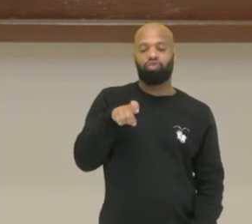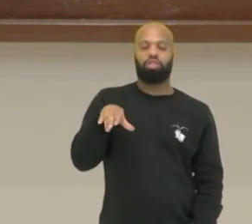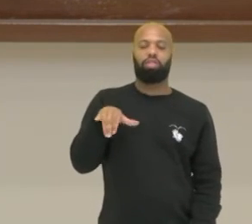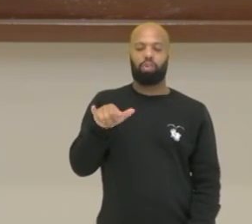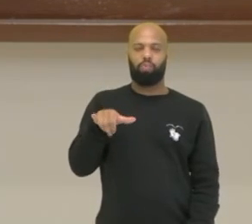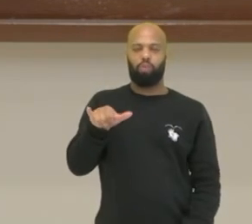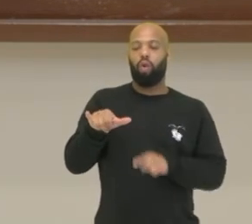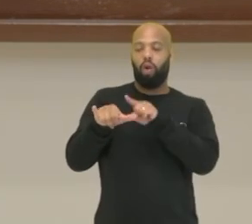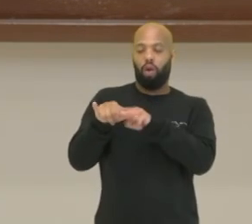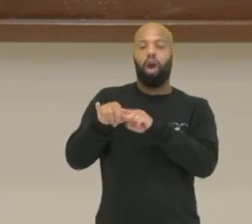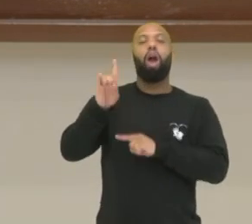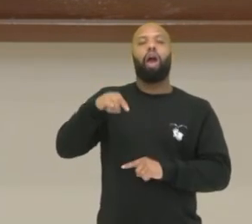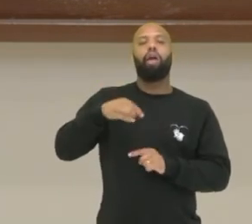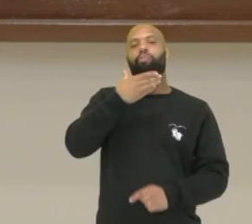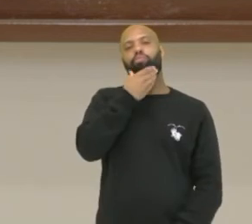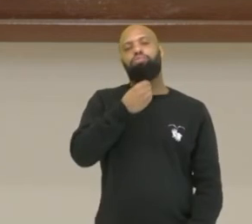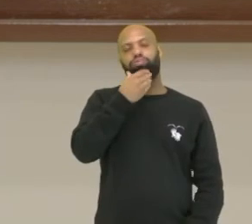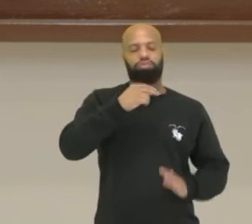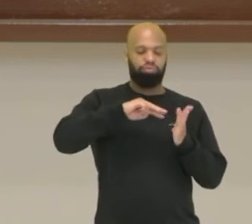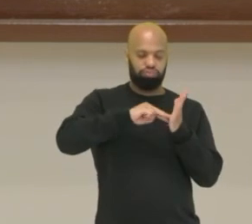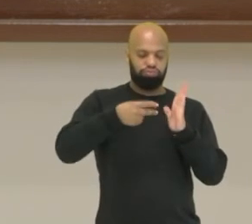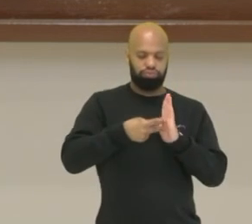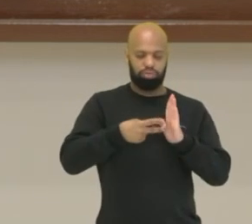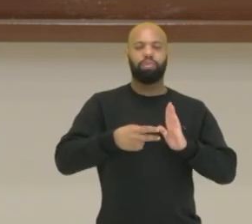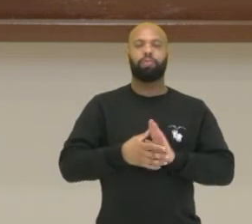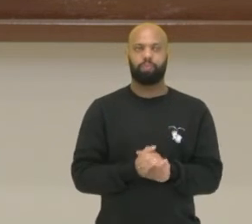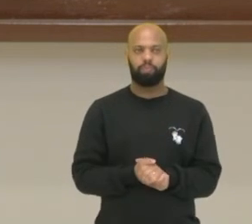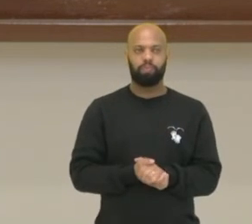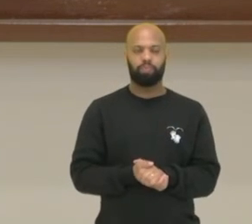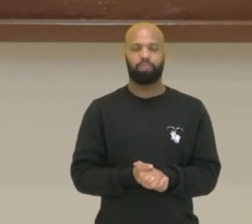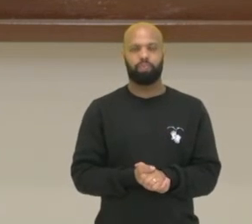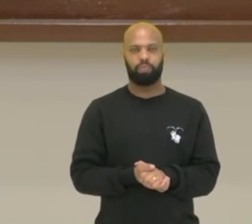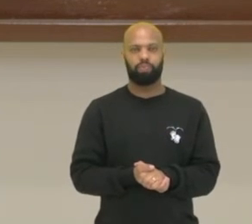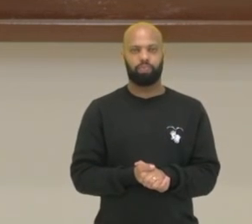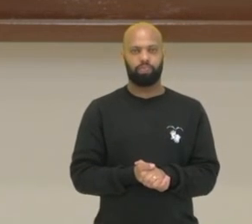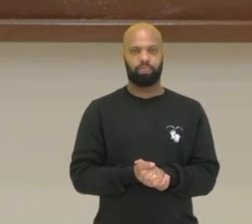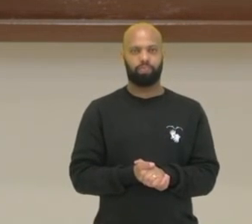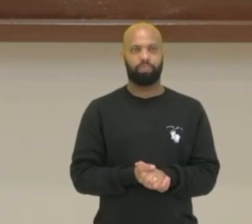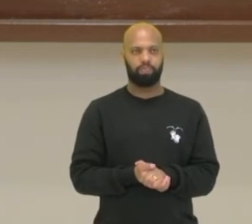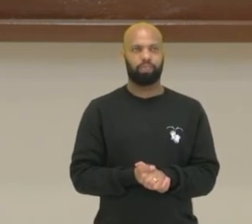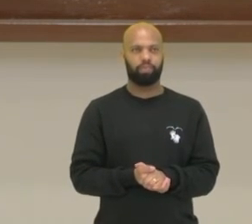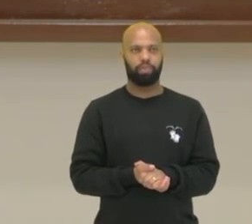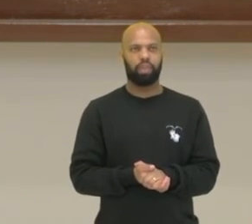se seria um indivíduo masculino ou feminino deste cariótipo aqui, ok?